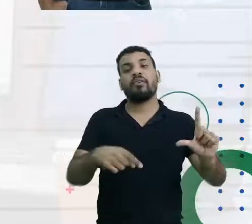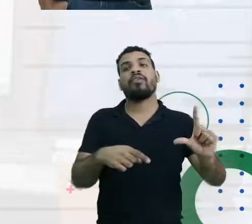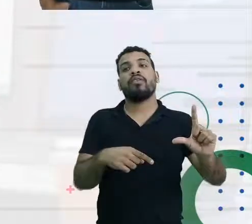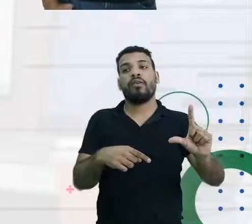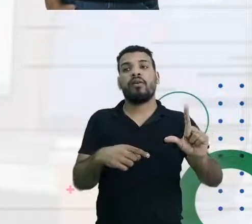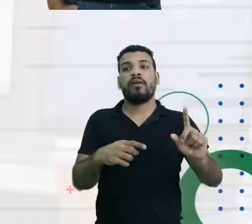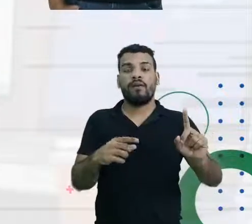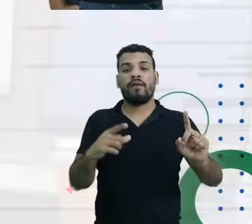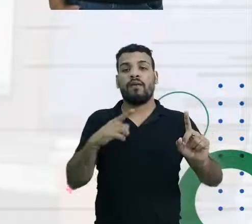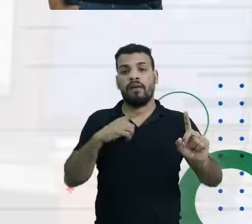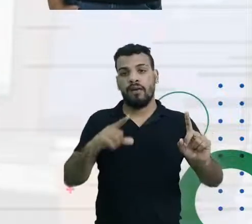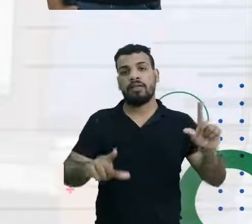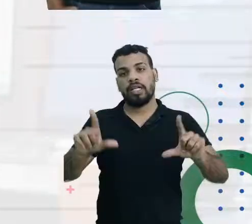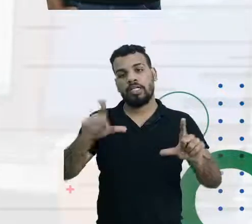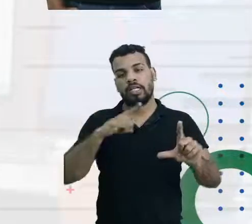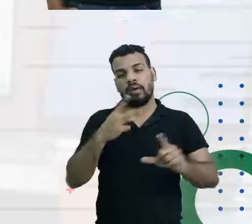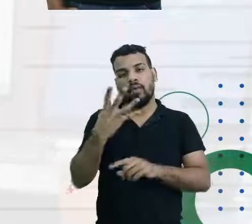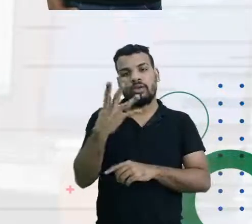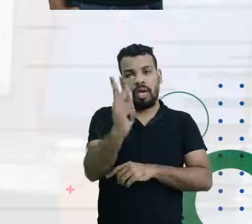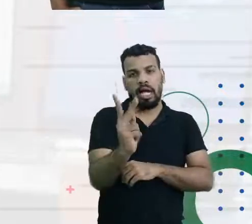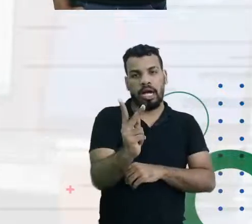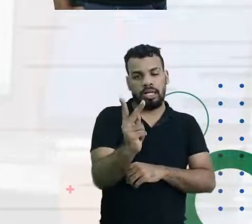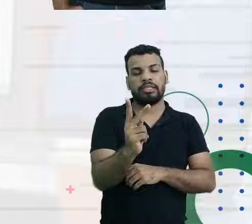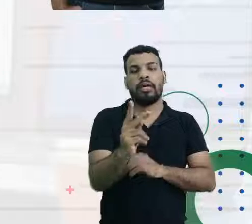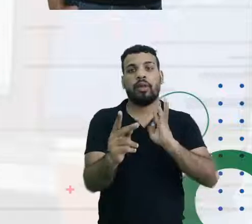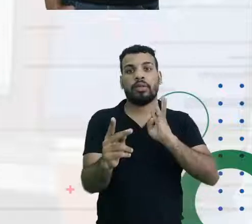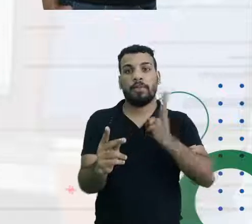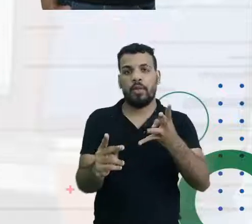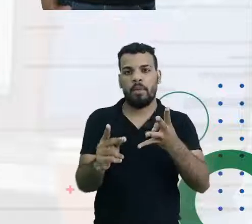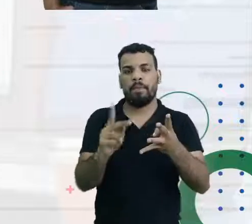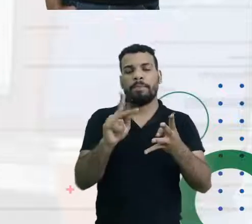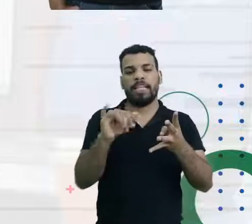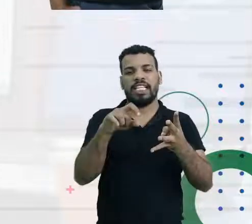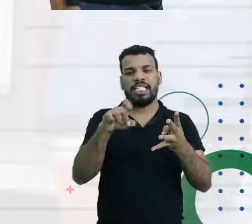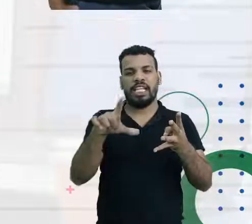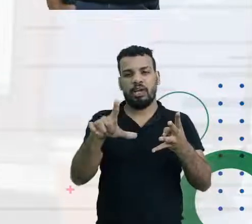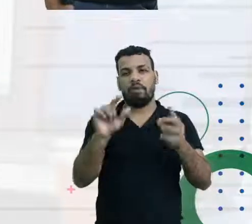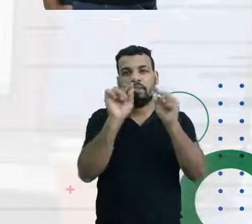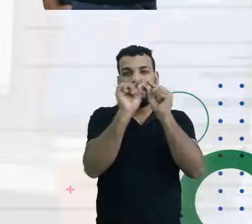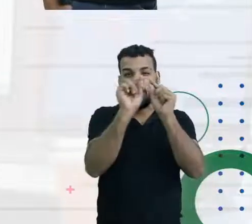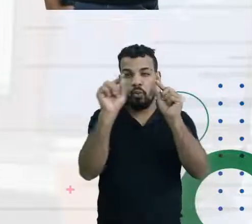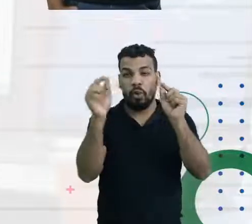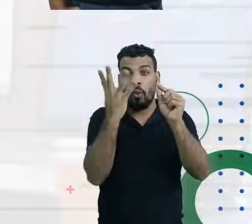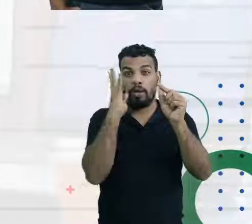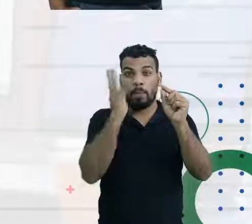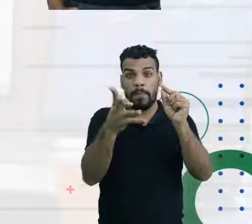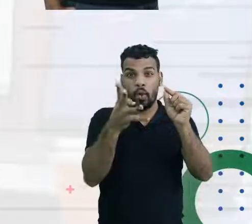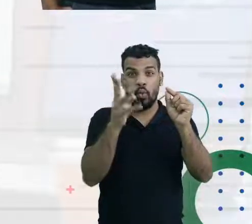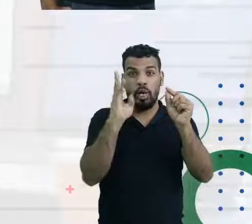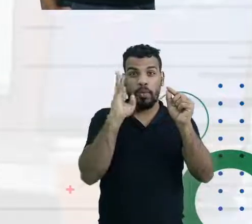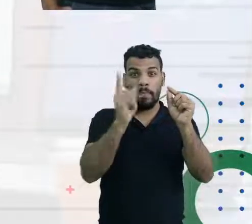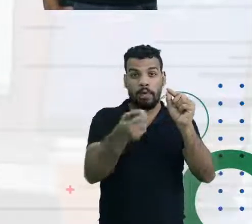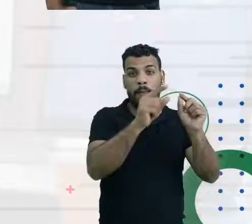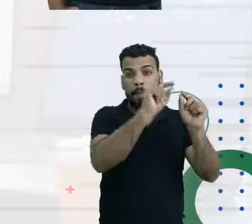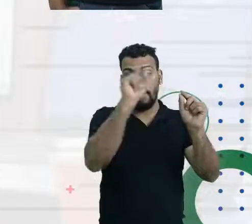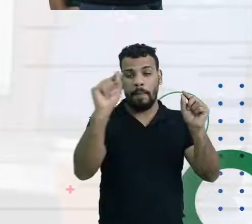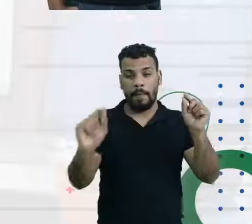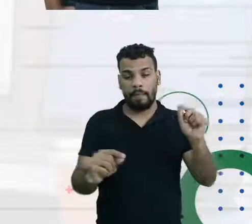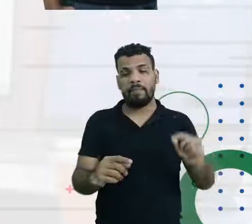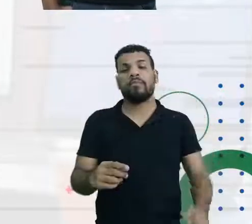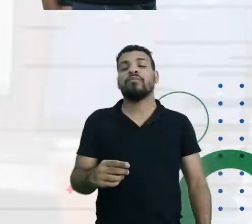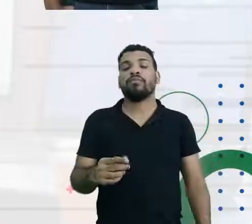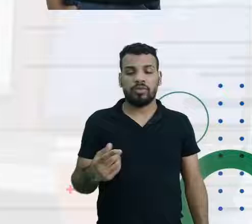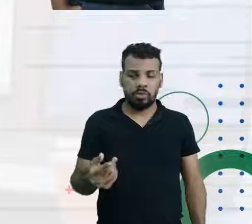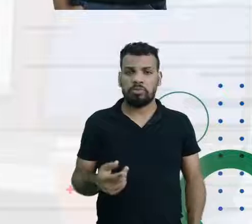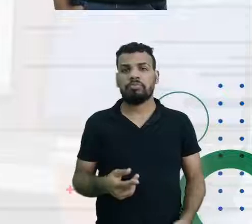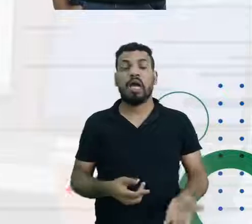tem hoje telas com 4K, que são 4.000 pixels praticamente, e as telas antigas elas tinham